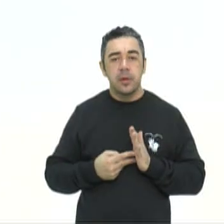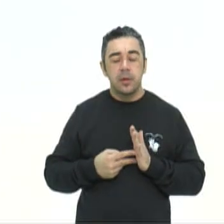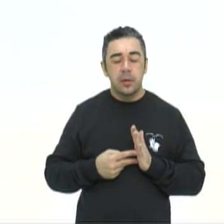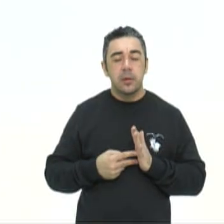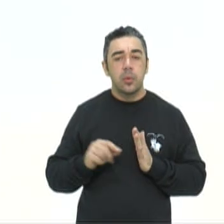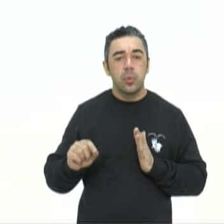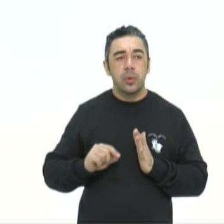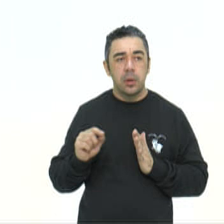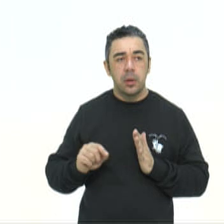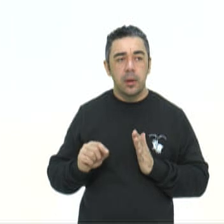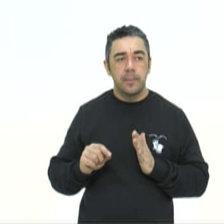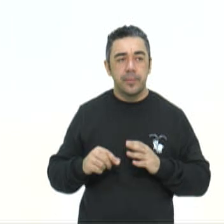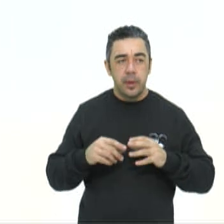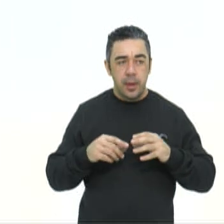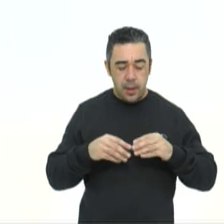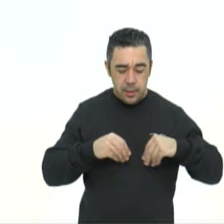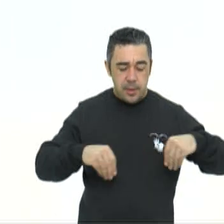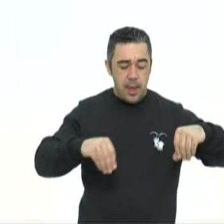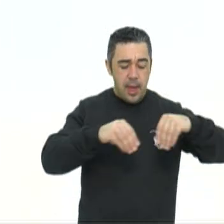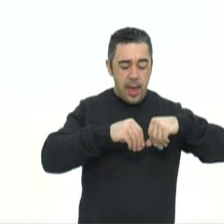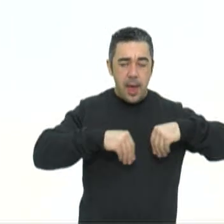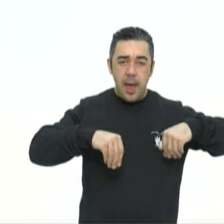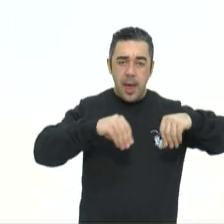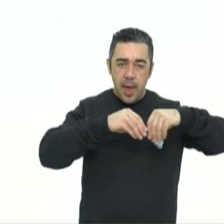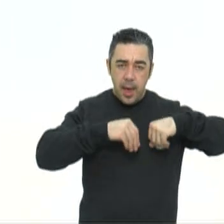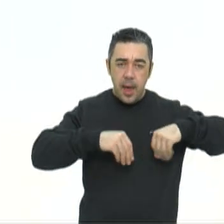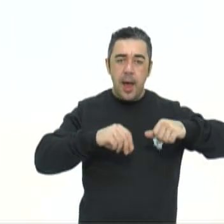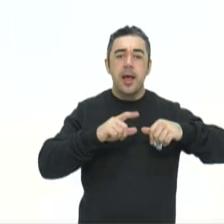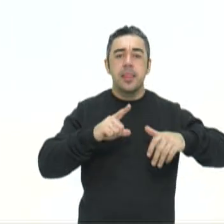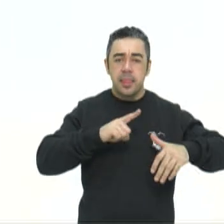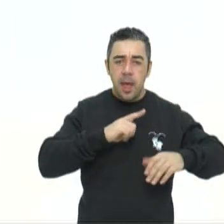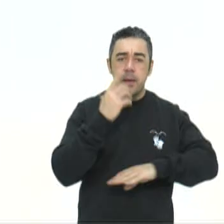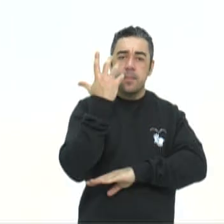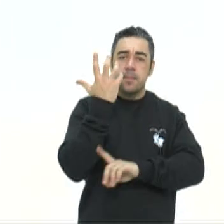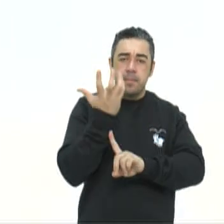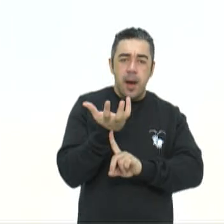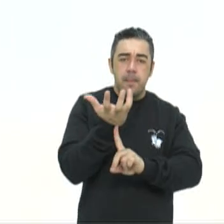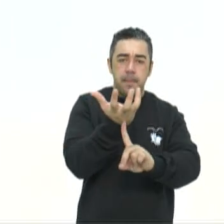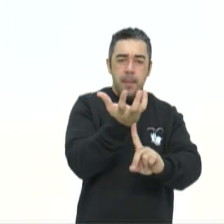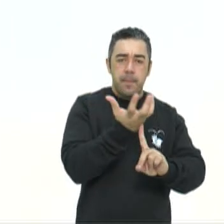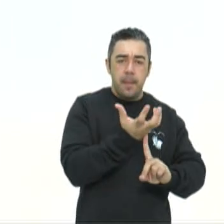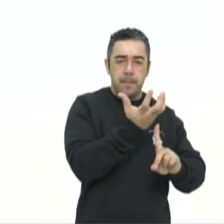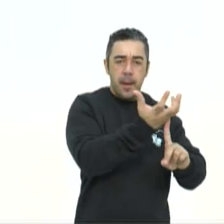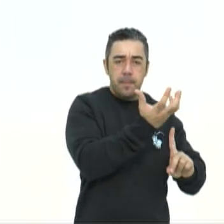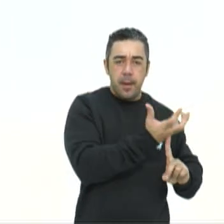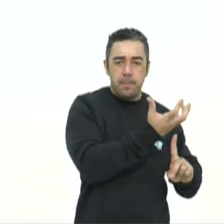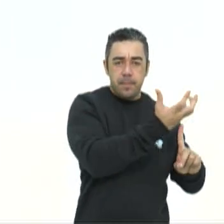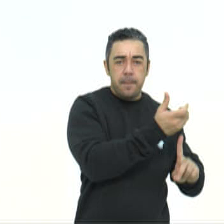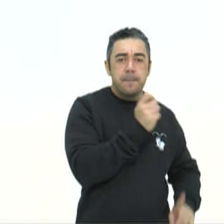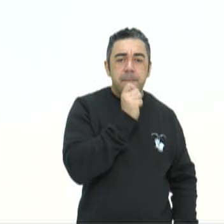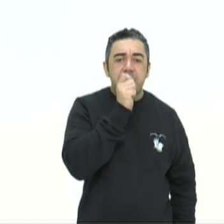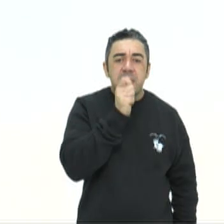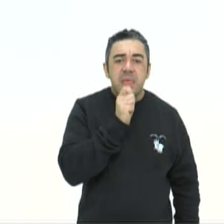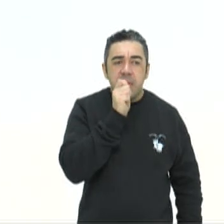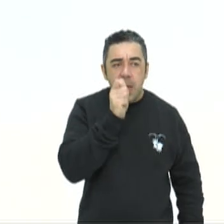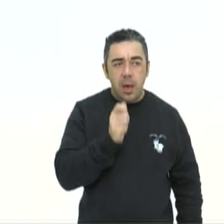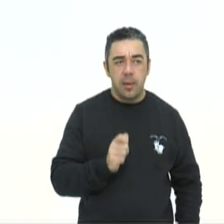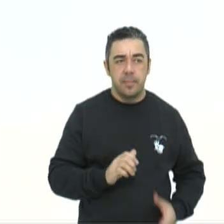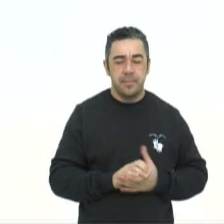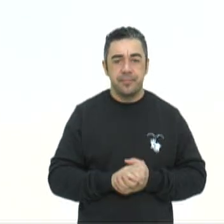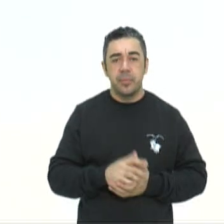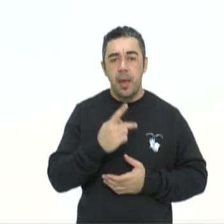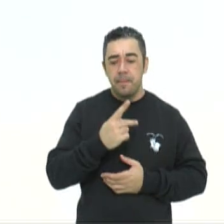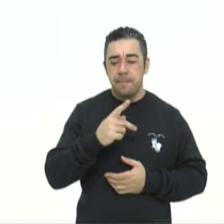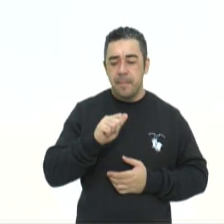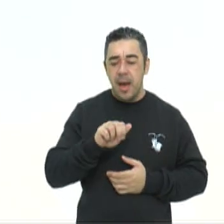traduzida como terra de muito pinhão, terra onde existem muitos pinheiros, certo? E ainda